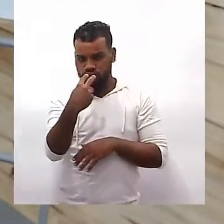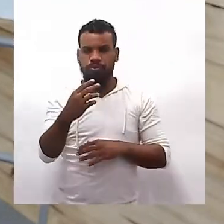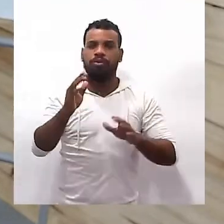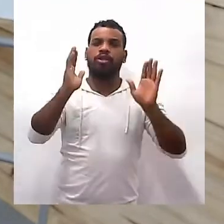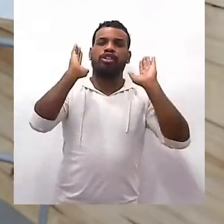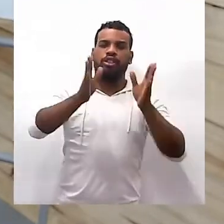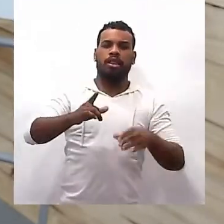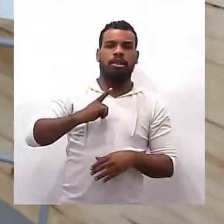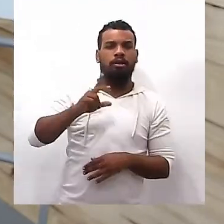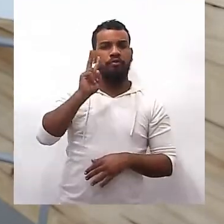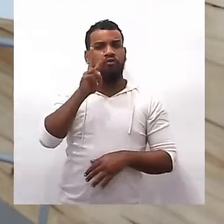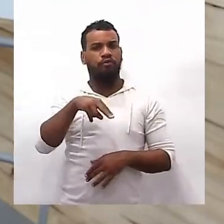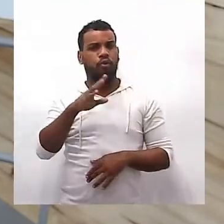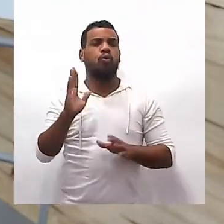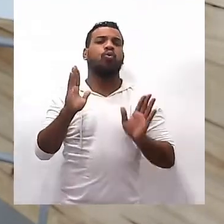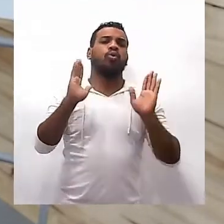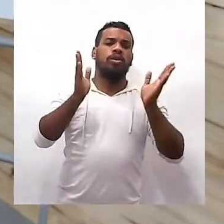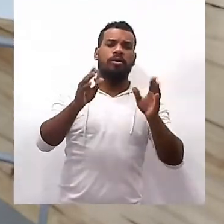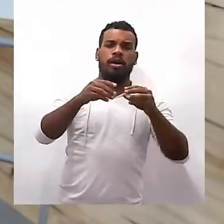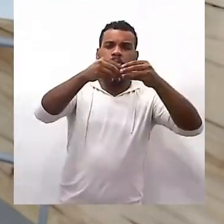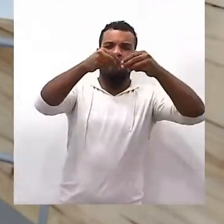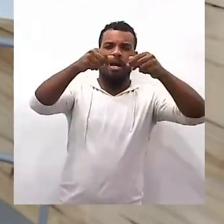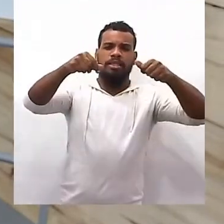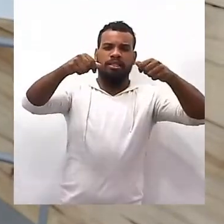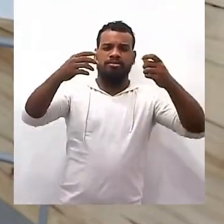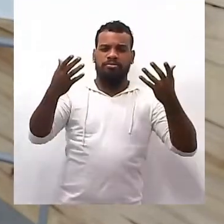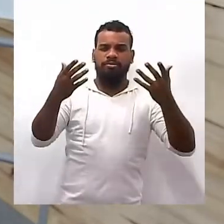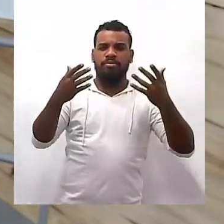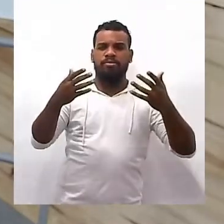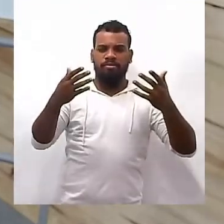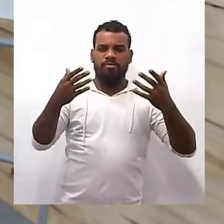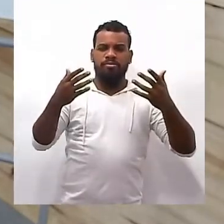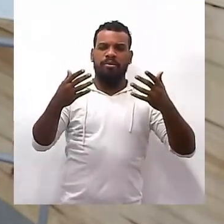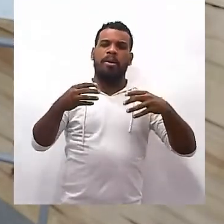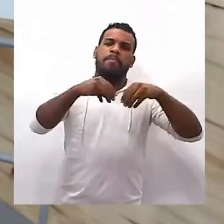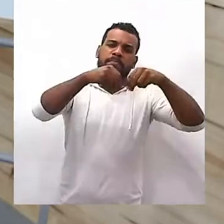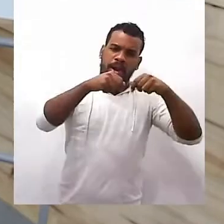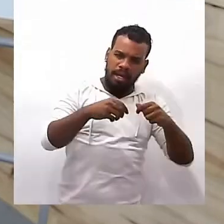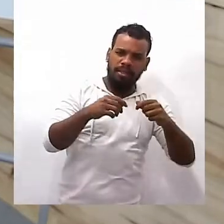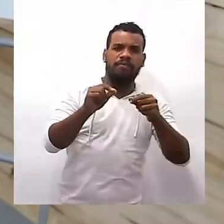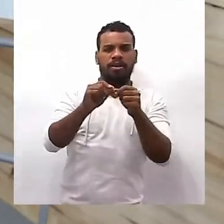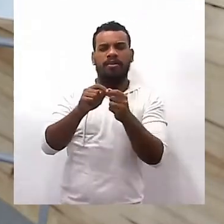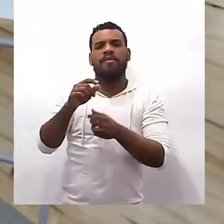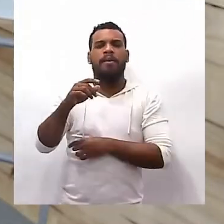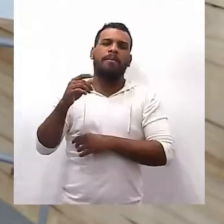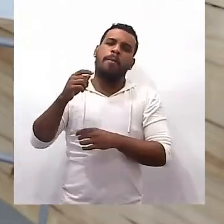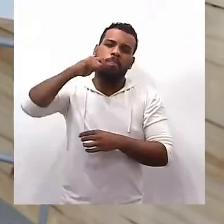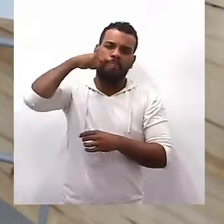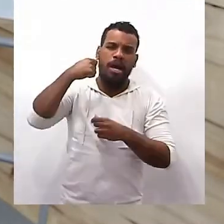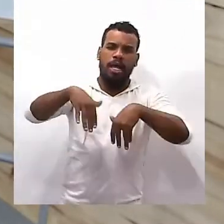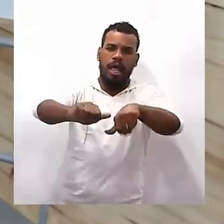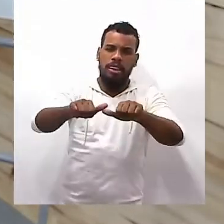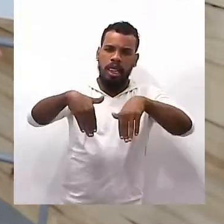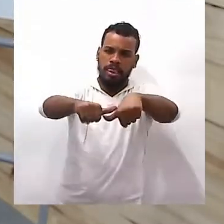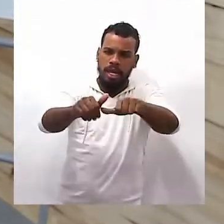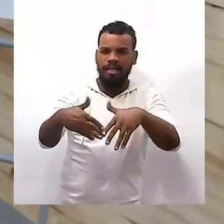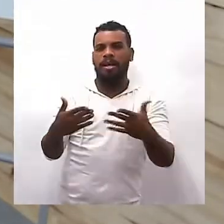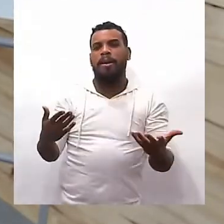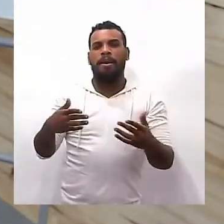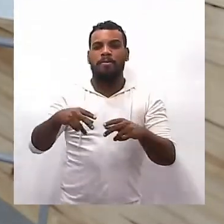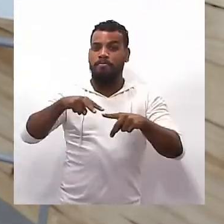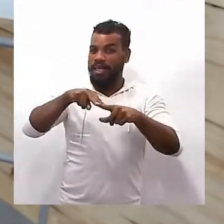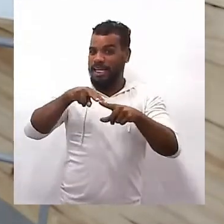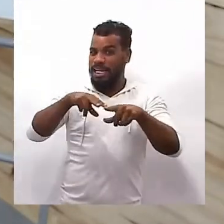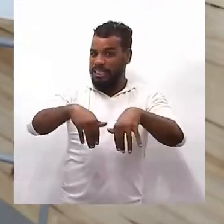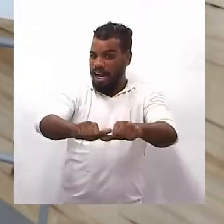já tenha visto alguém preparar uma massa com fermento. Geralmente na padaria, geralmente fazendo pizza,